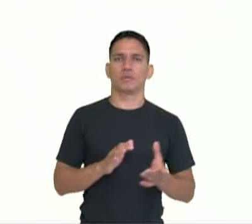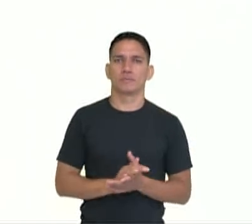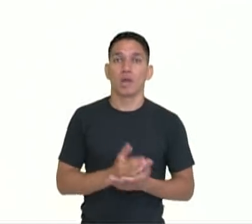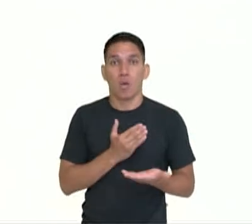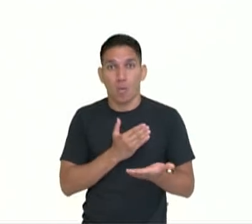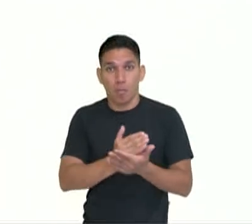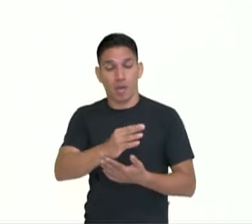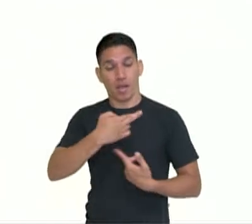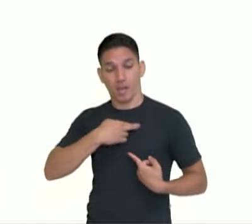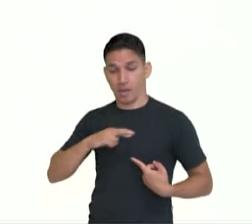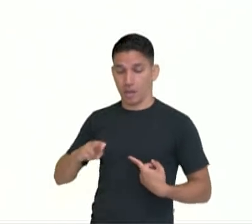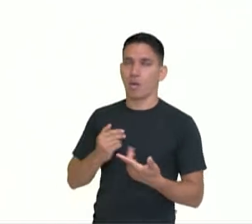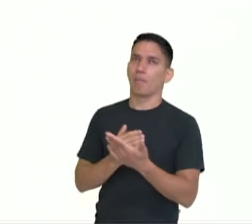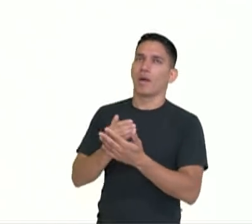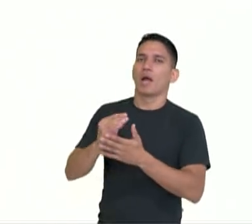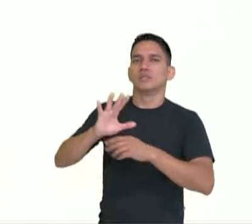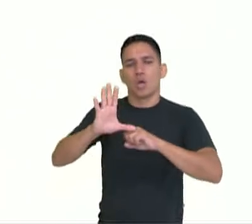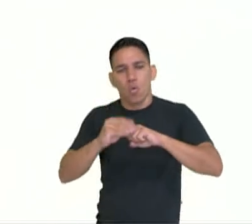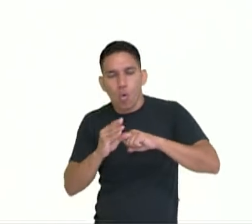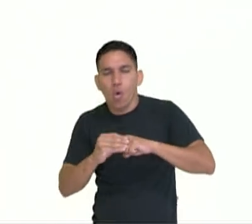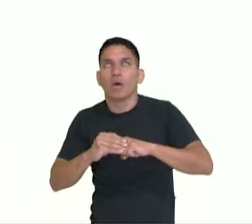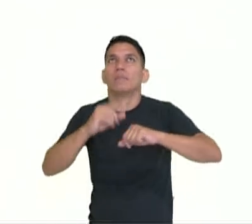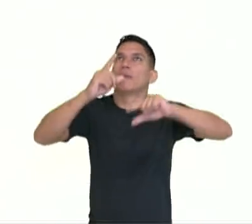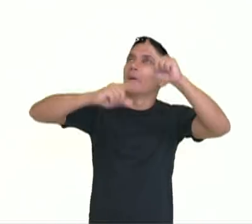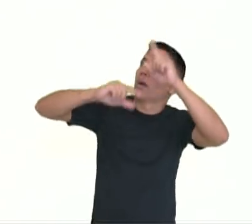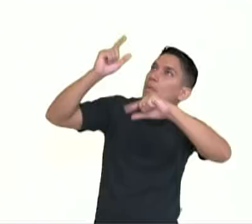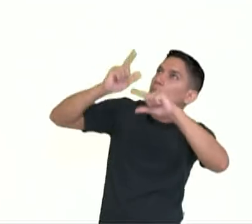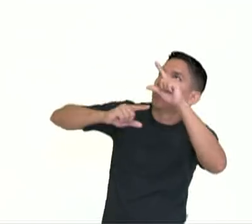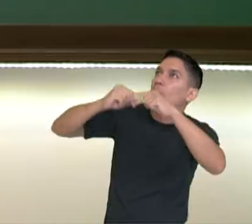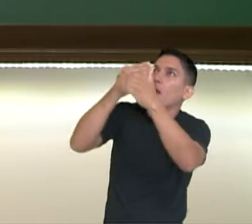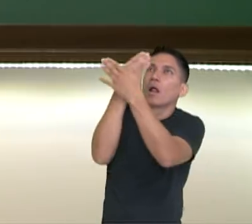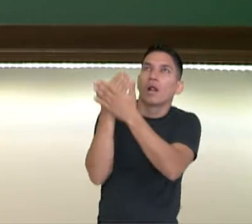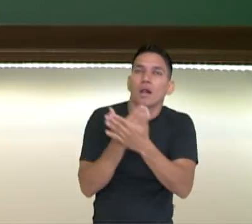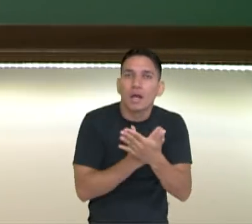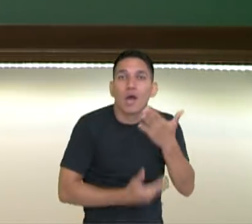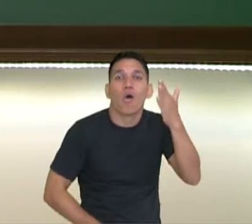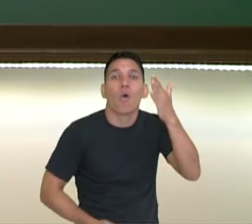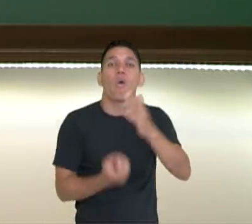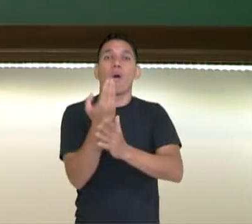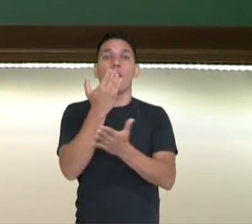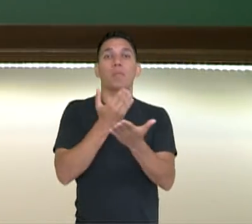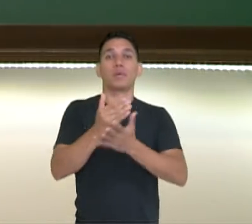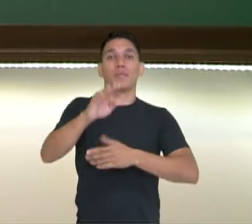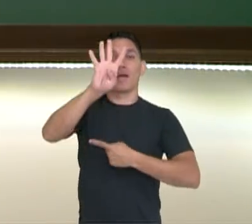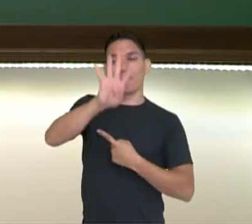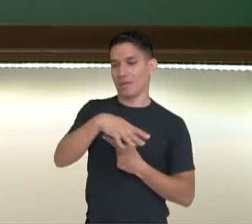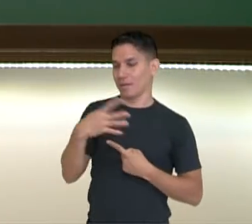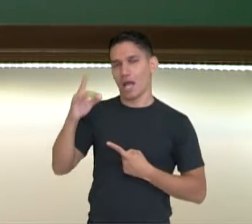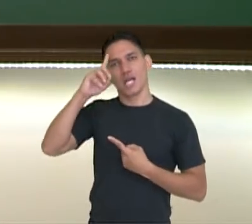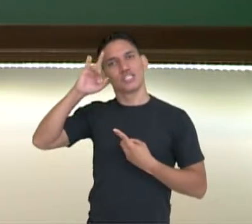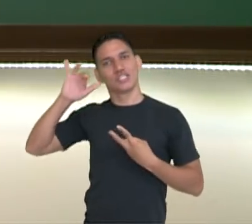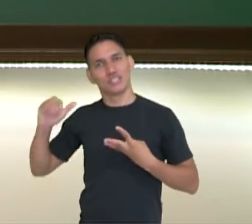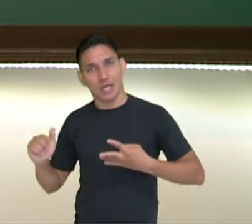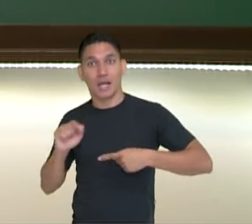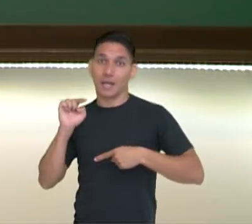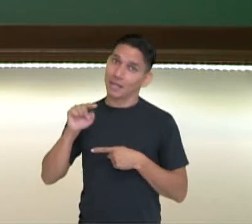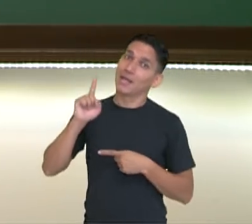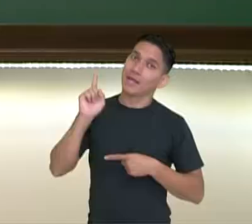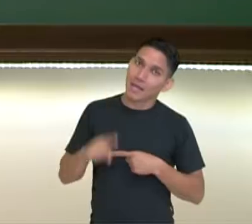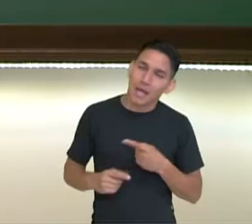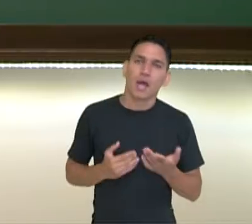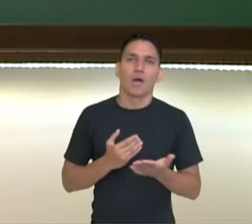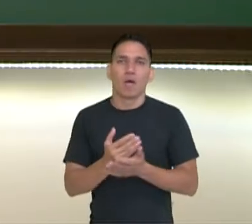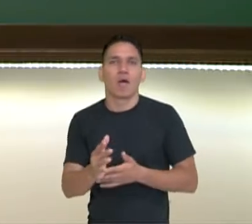sobre astronomia, sobre astrologia e organizaram um dos primeiros calendários. Eles também acabaram se tornando aqui inventores